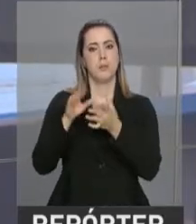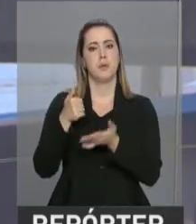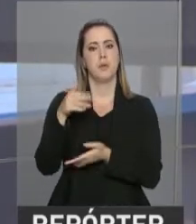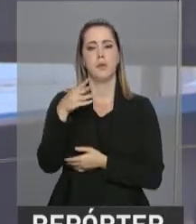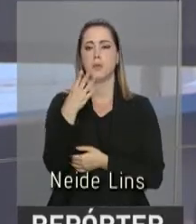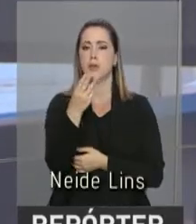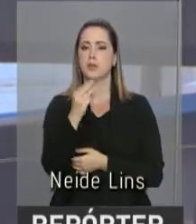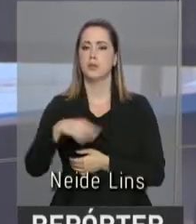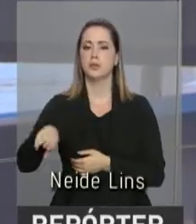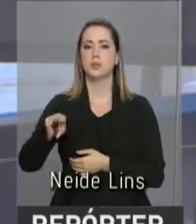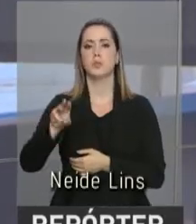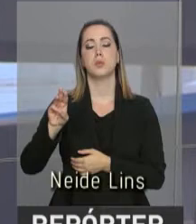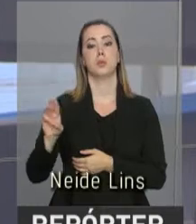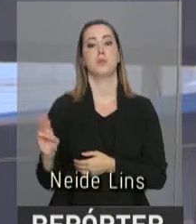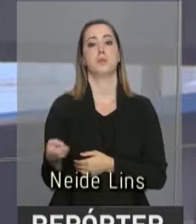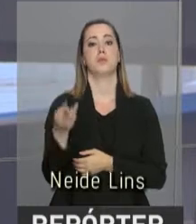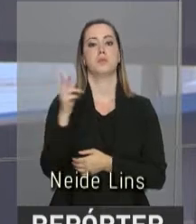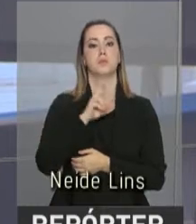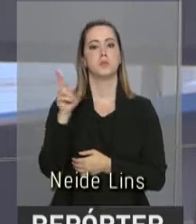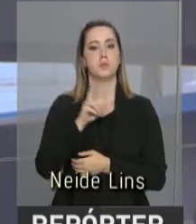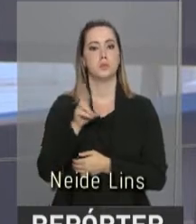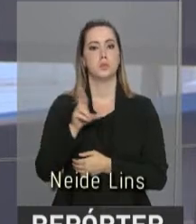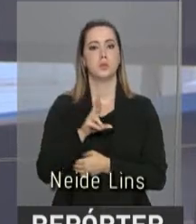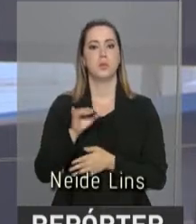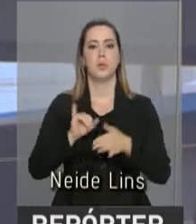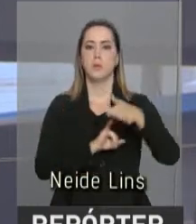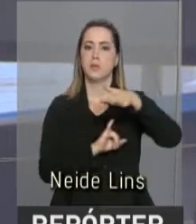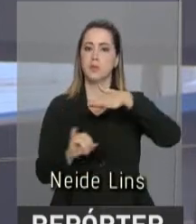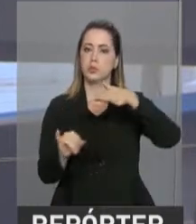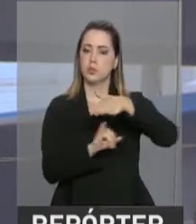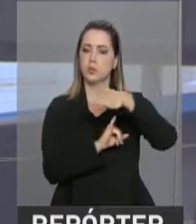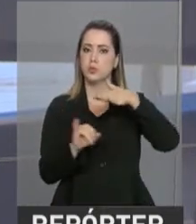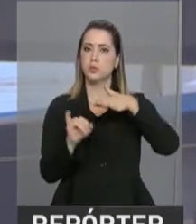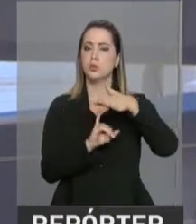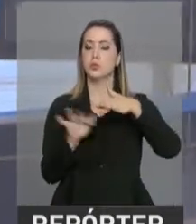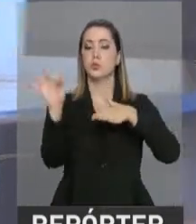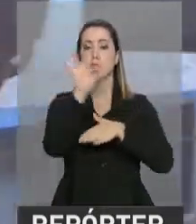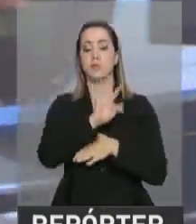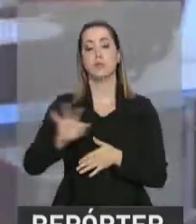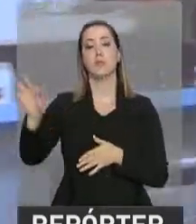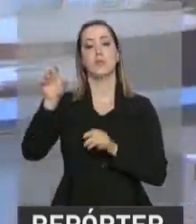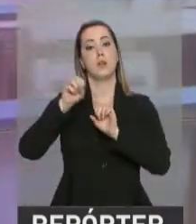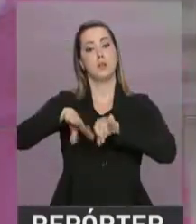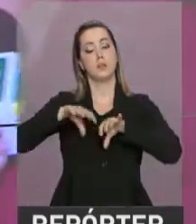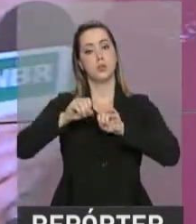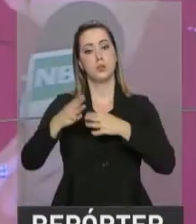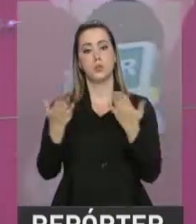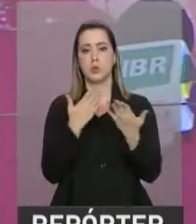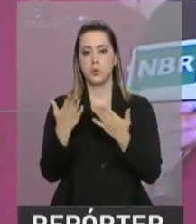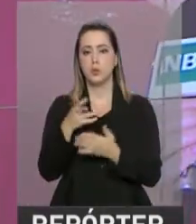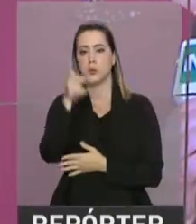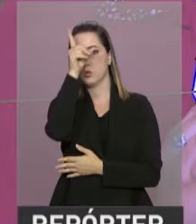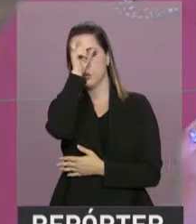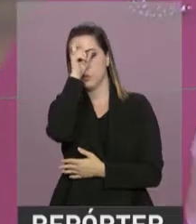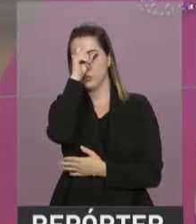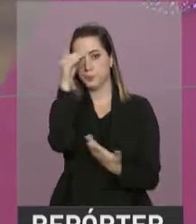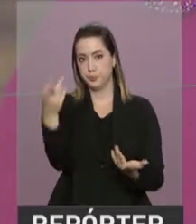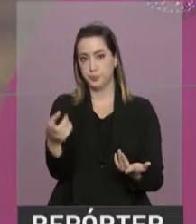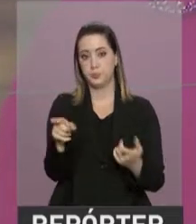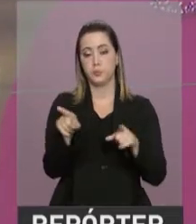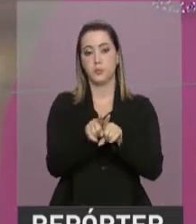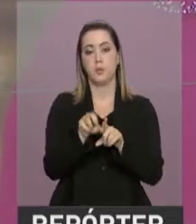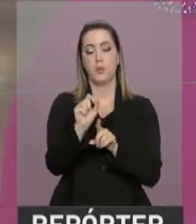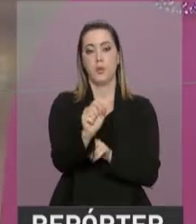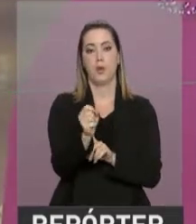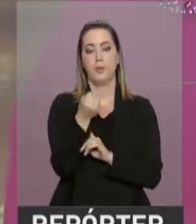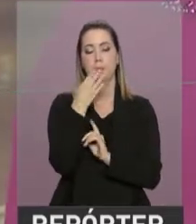milhão de reais para instituições federais de ensino como hospitais universitários ao vivo a repórter luana karen tem as informações para a gente sobre